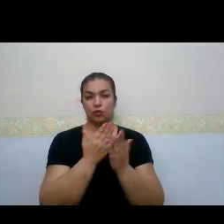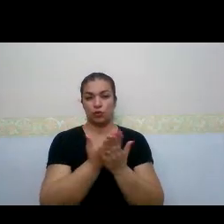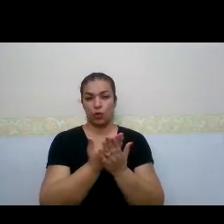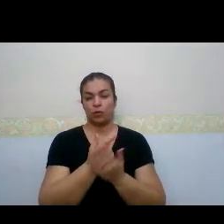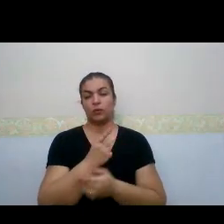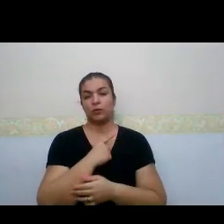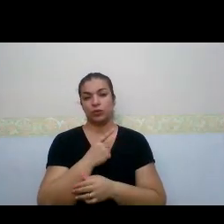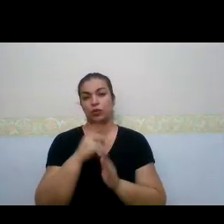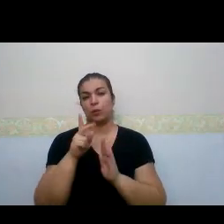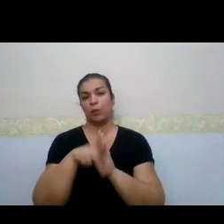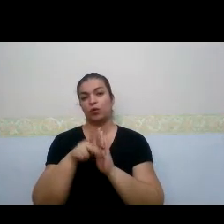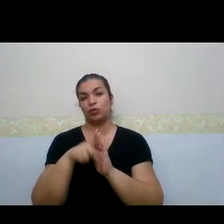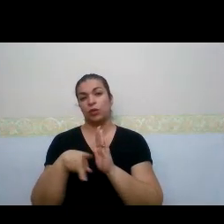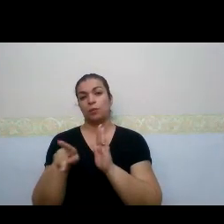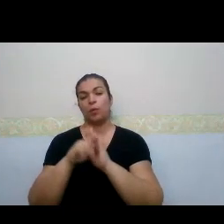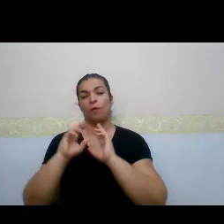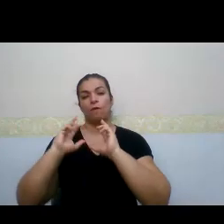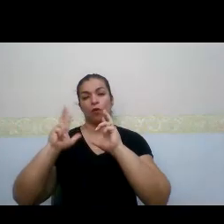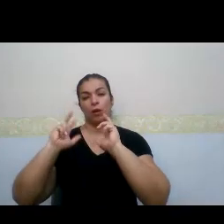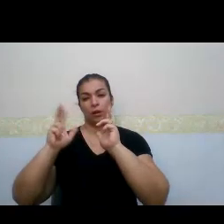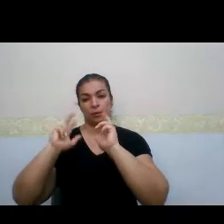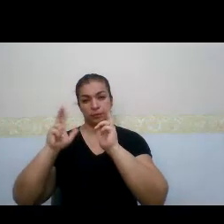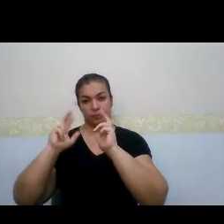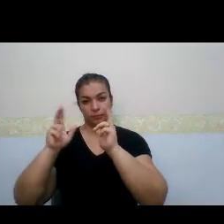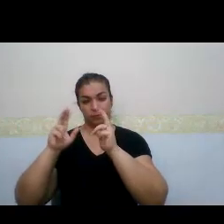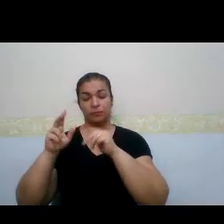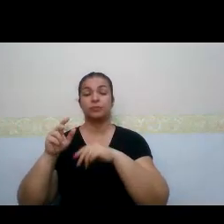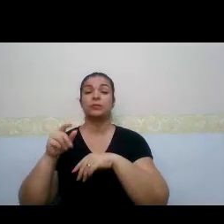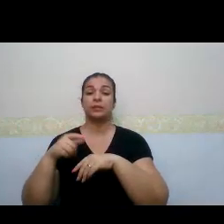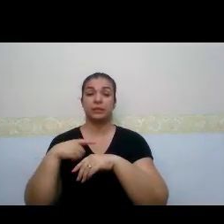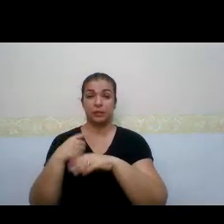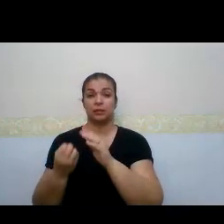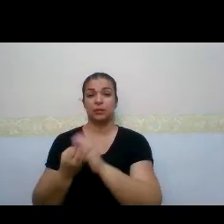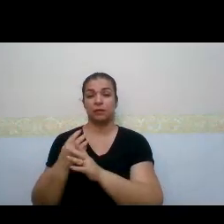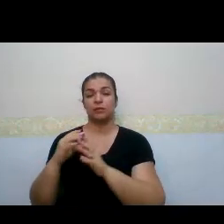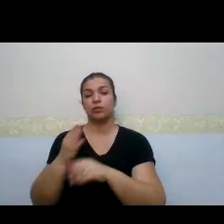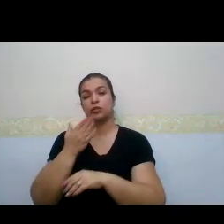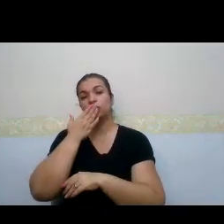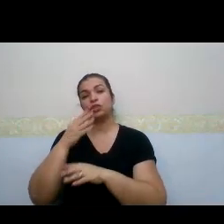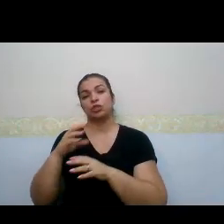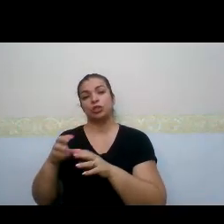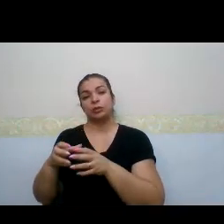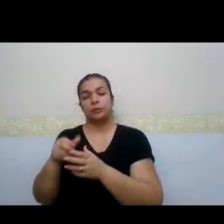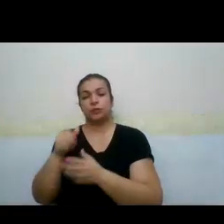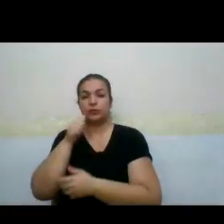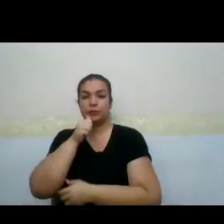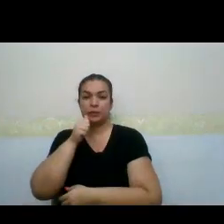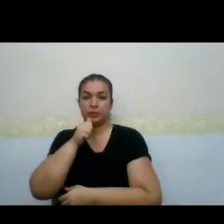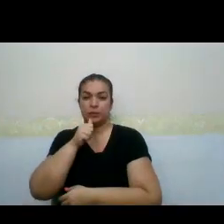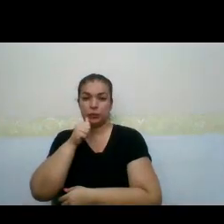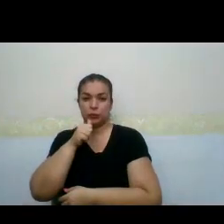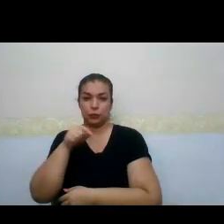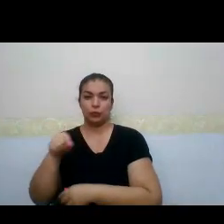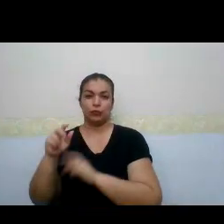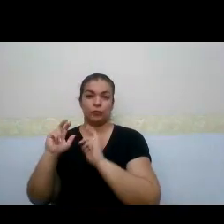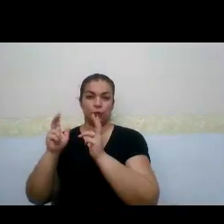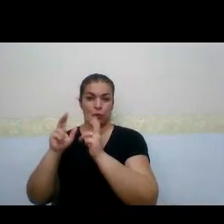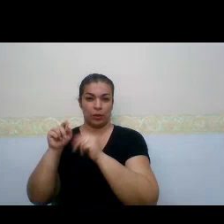de vôlei. E aí formava-se times femininos de vôlei. E tinha